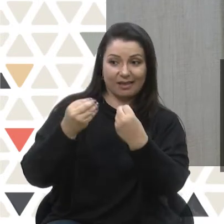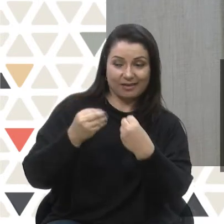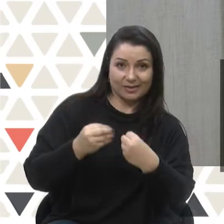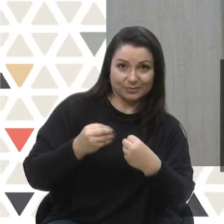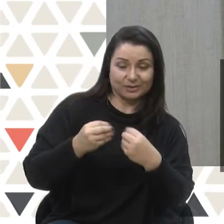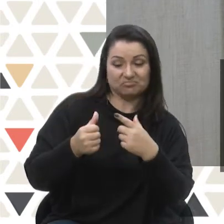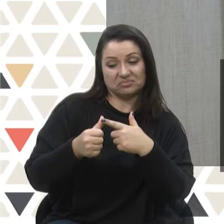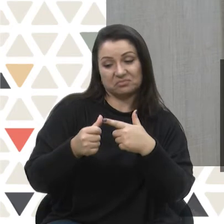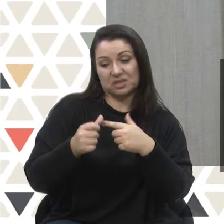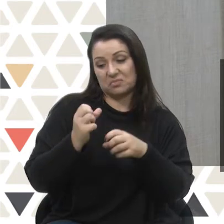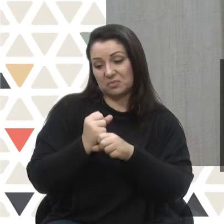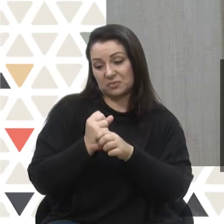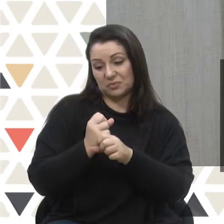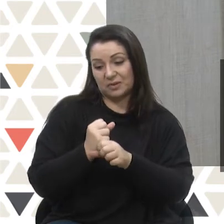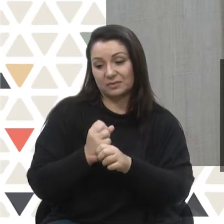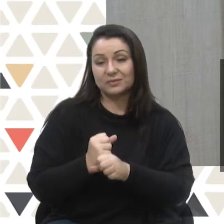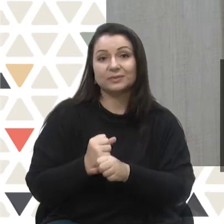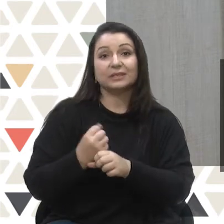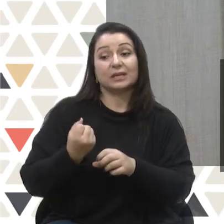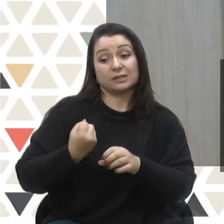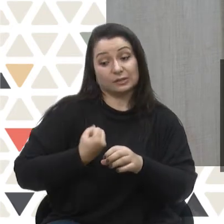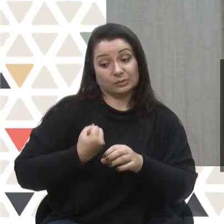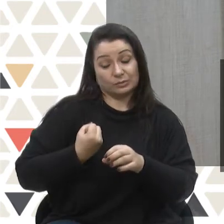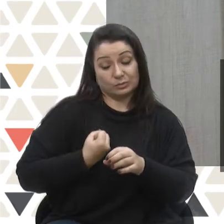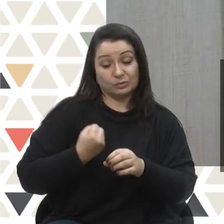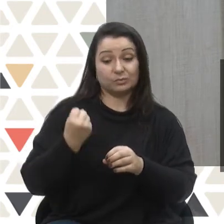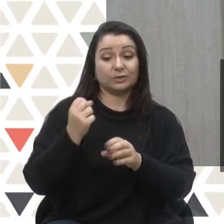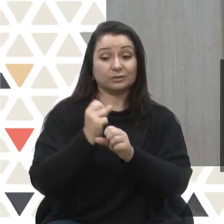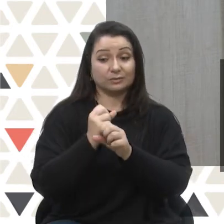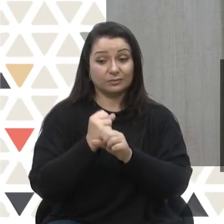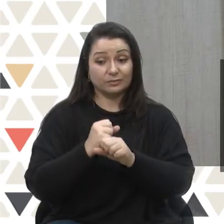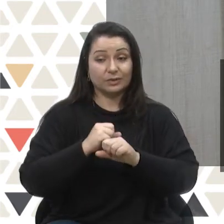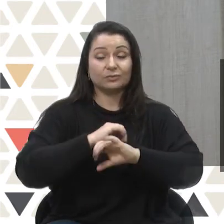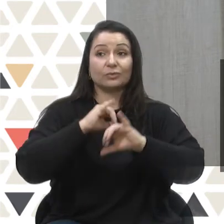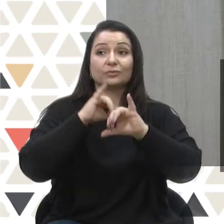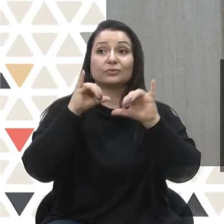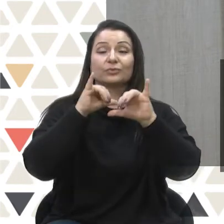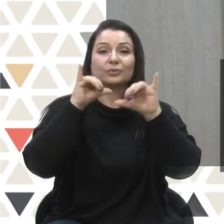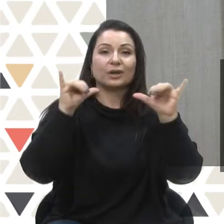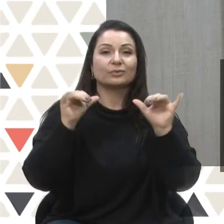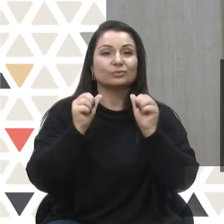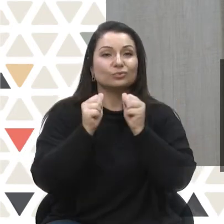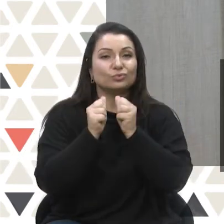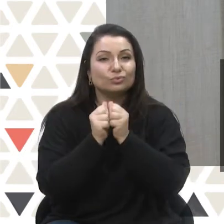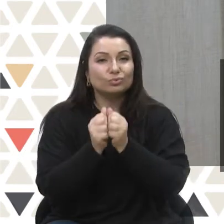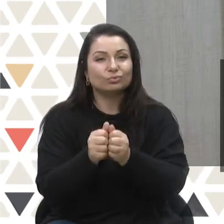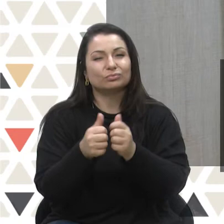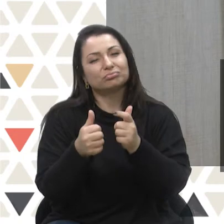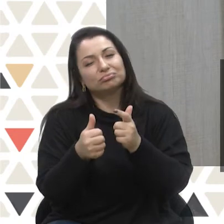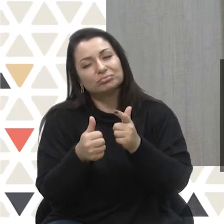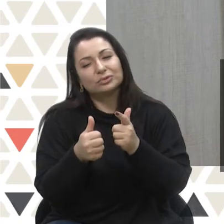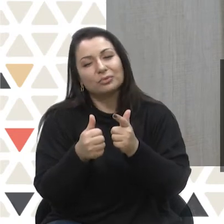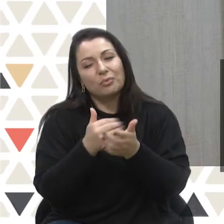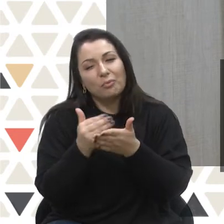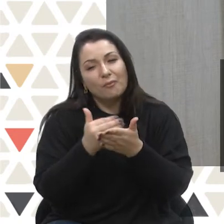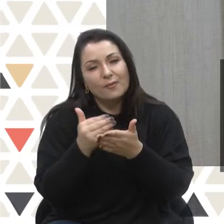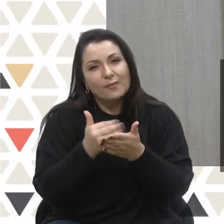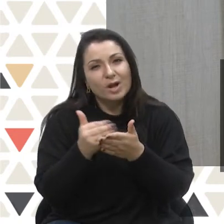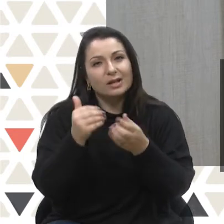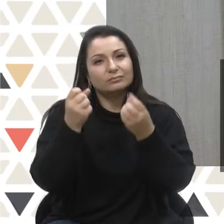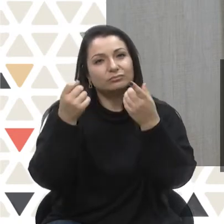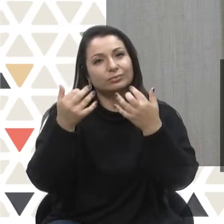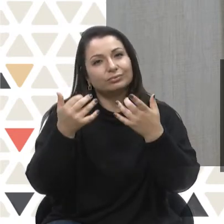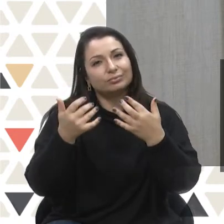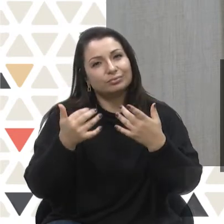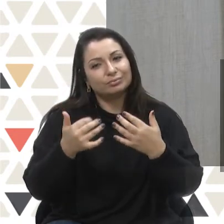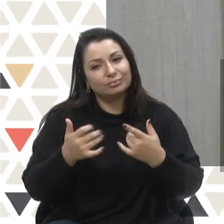tre recebe as primeiras transmissões de votos e os números que chegam são represados e divulgados junto com os